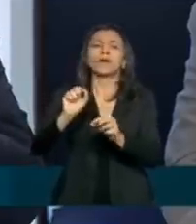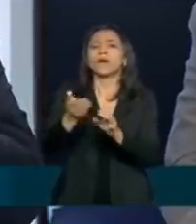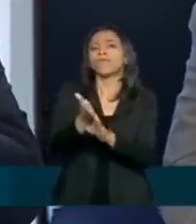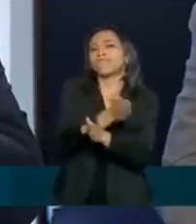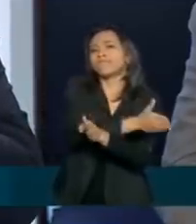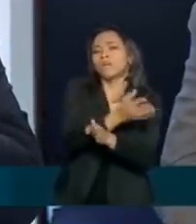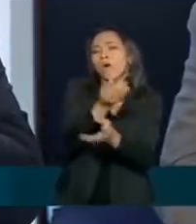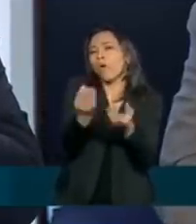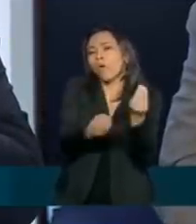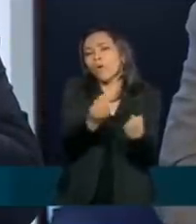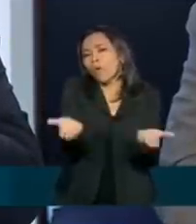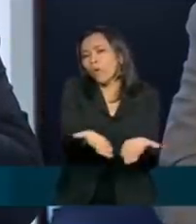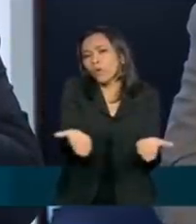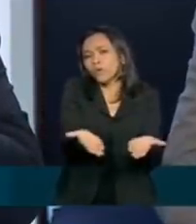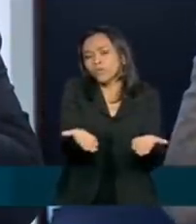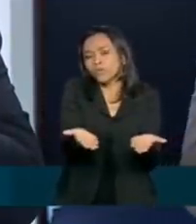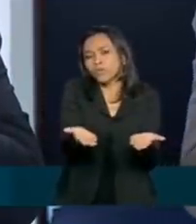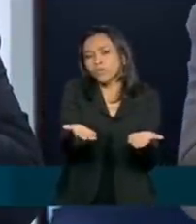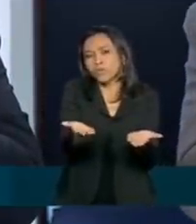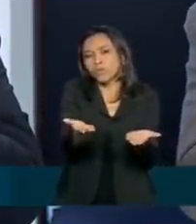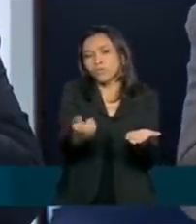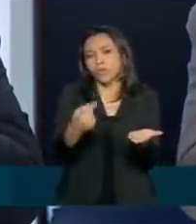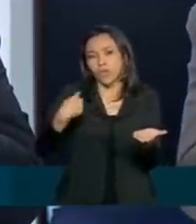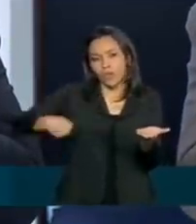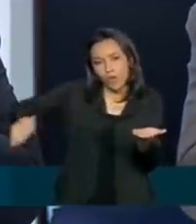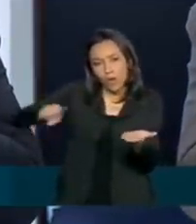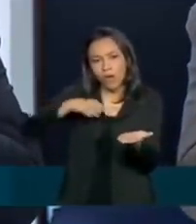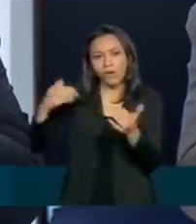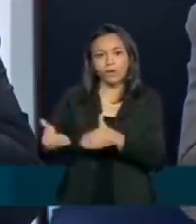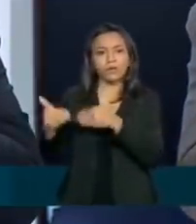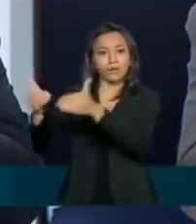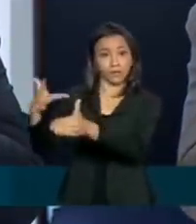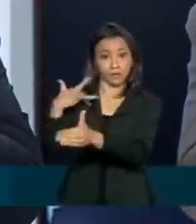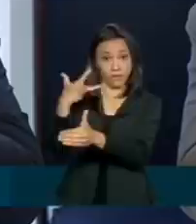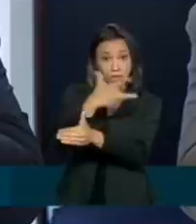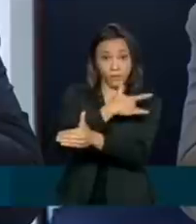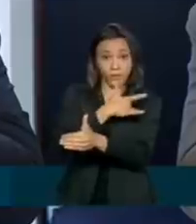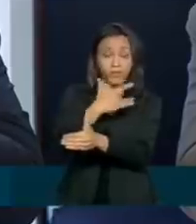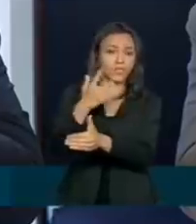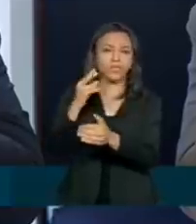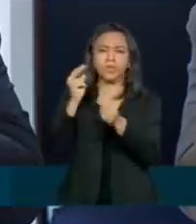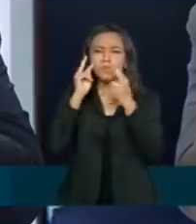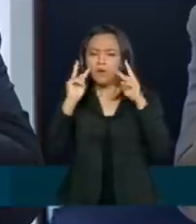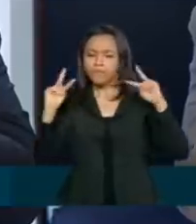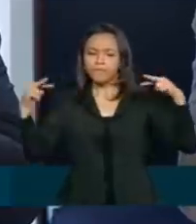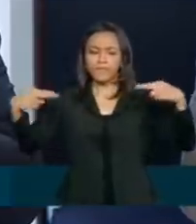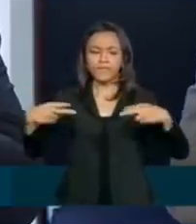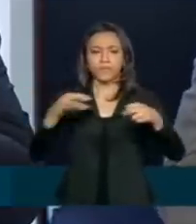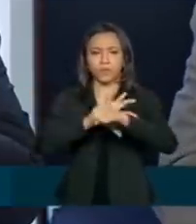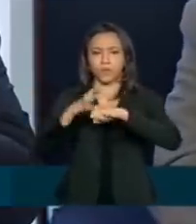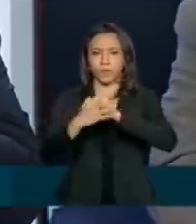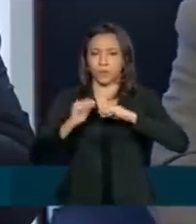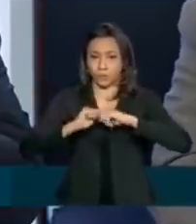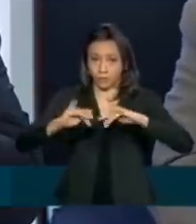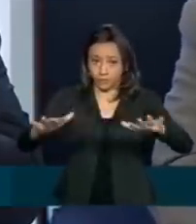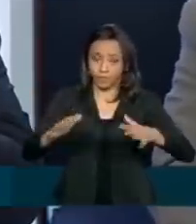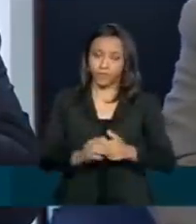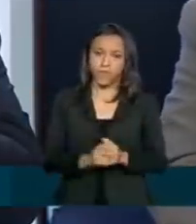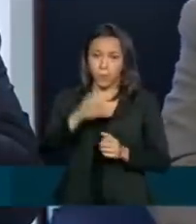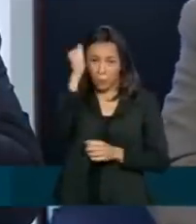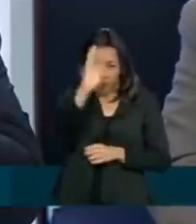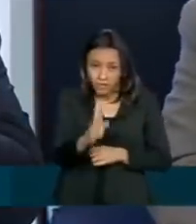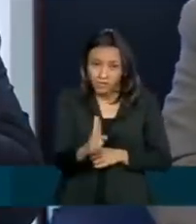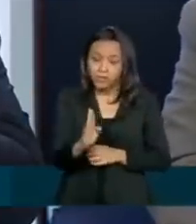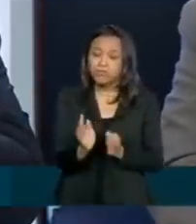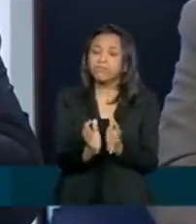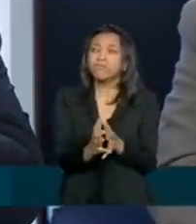qual é a visão hoje que eu tenho, e nós do Ministério da Saúde temos sobre a pandemia. Primeiro que o nosso país é um país continental,